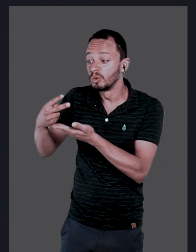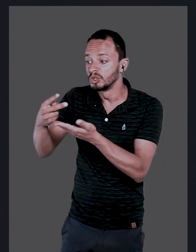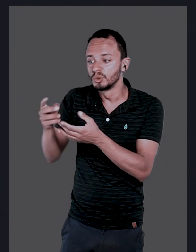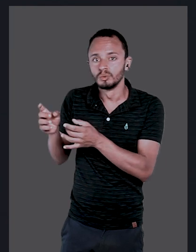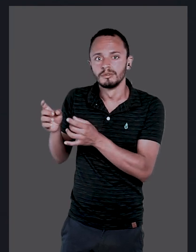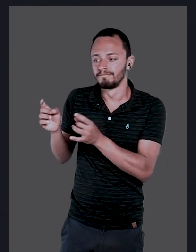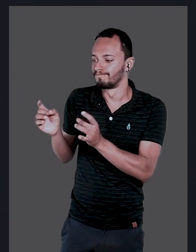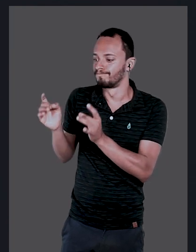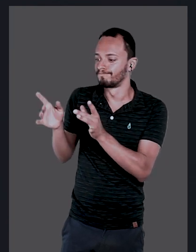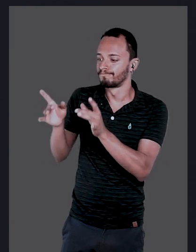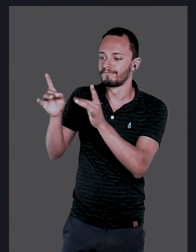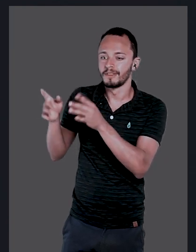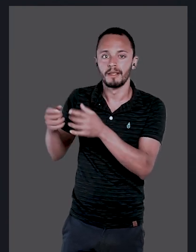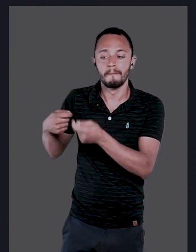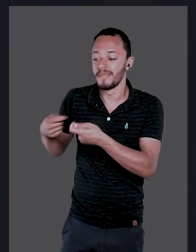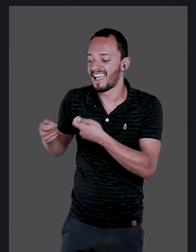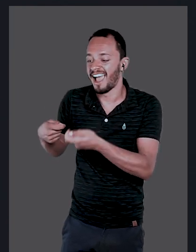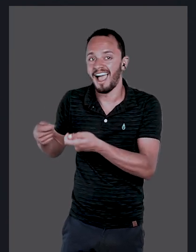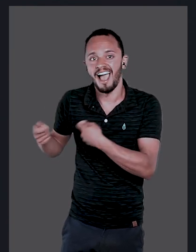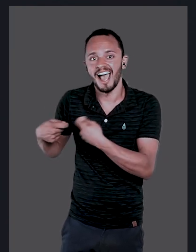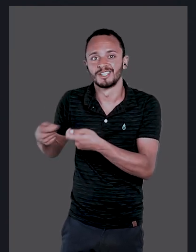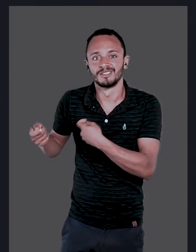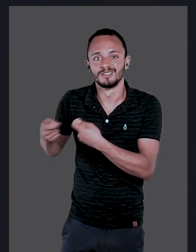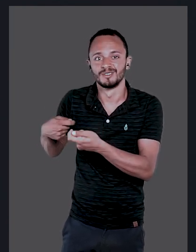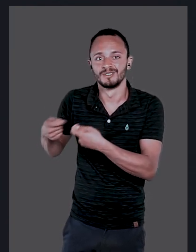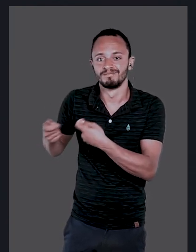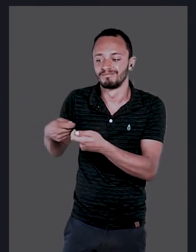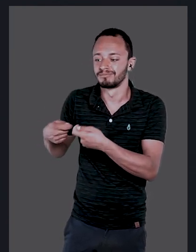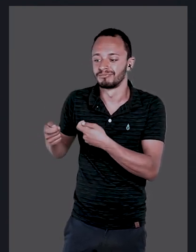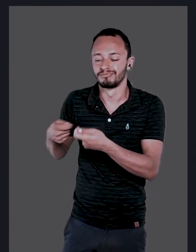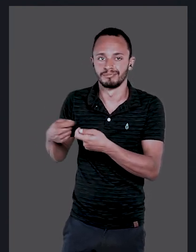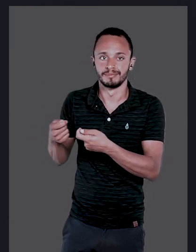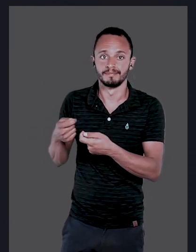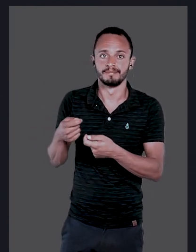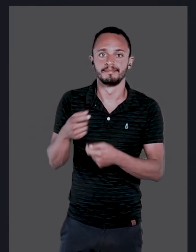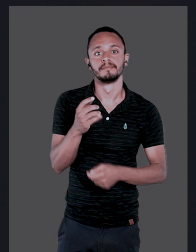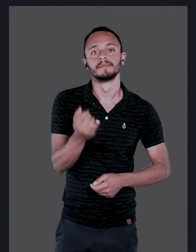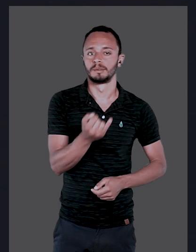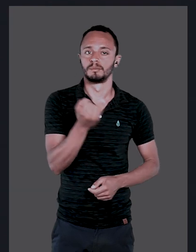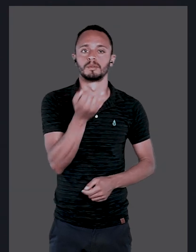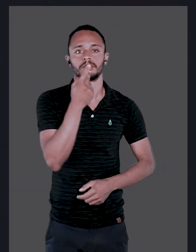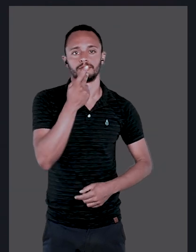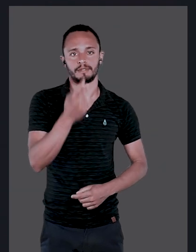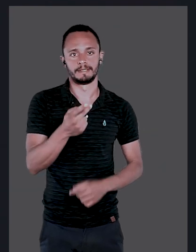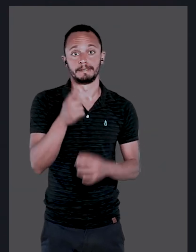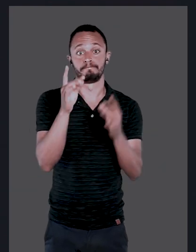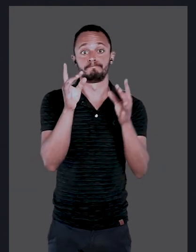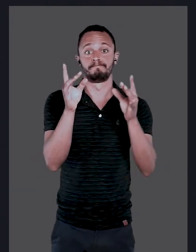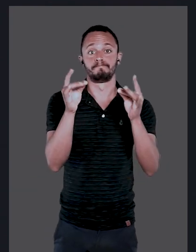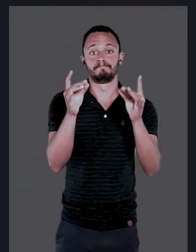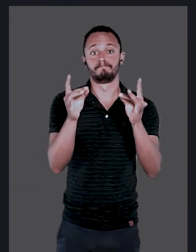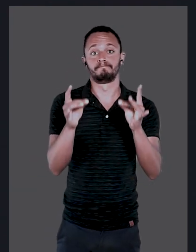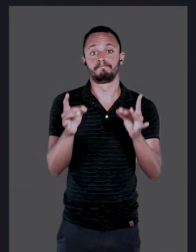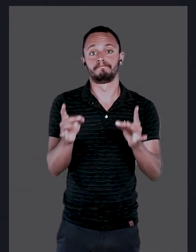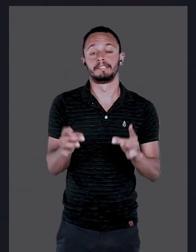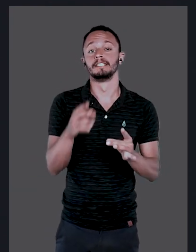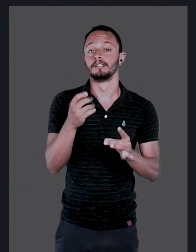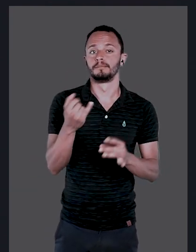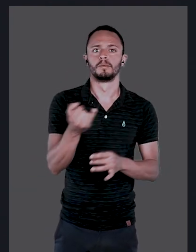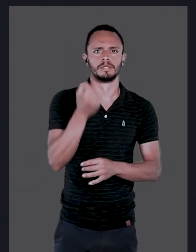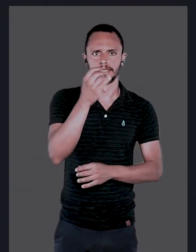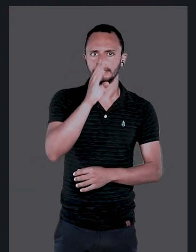ser mercados. Eu acho que nós precisamos muito de falar sobre estas